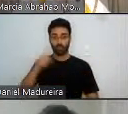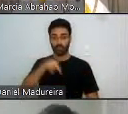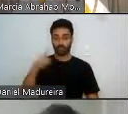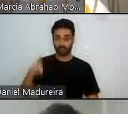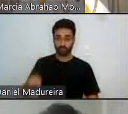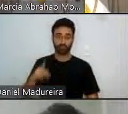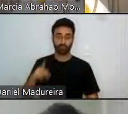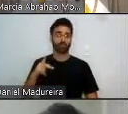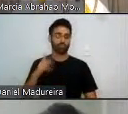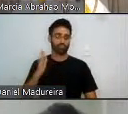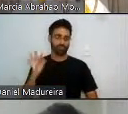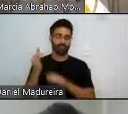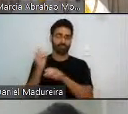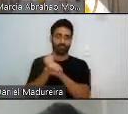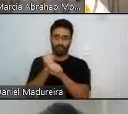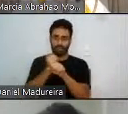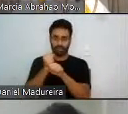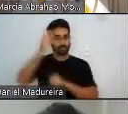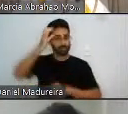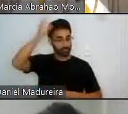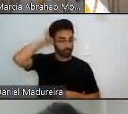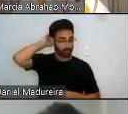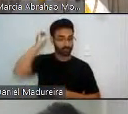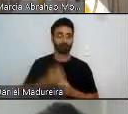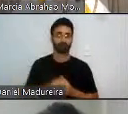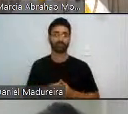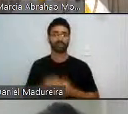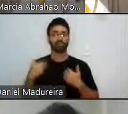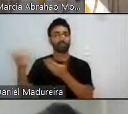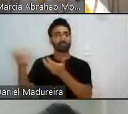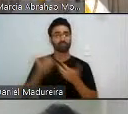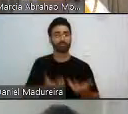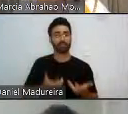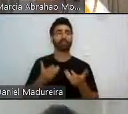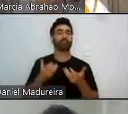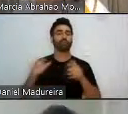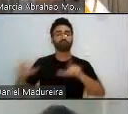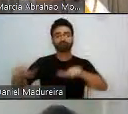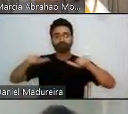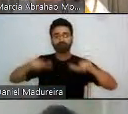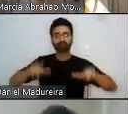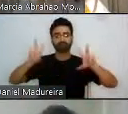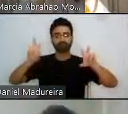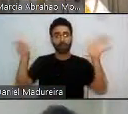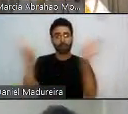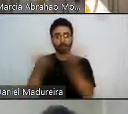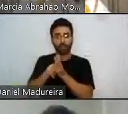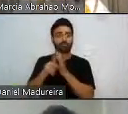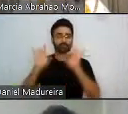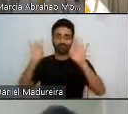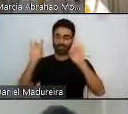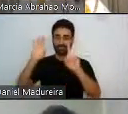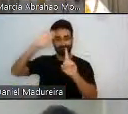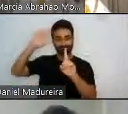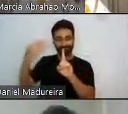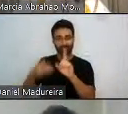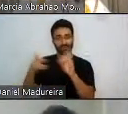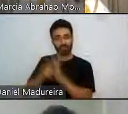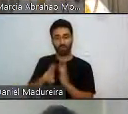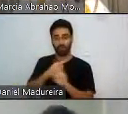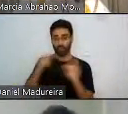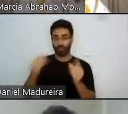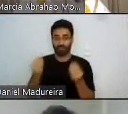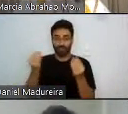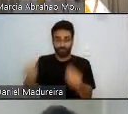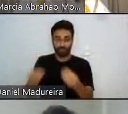Brasilia, home to one of the world's best research centers in linguistics and one of my favorite departments, which I have visited for workshops and